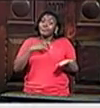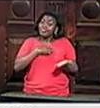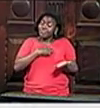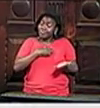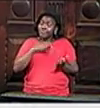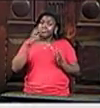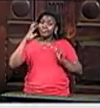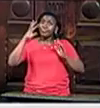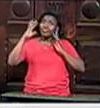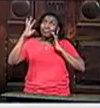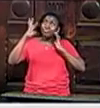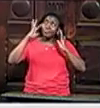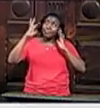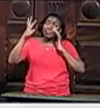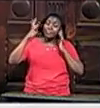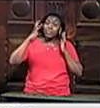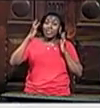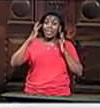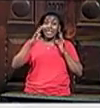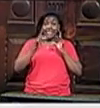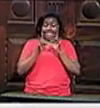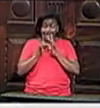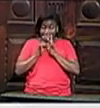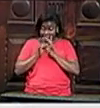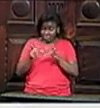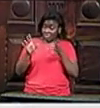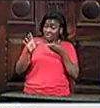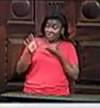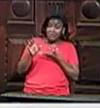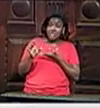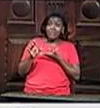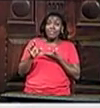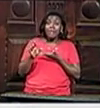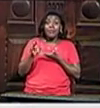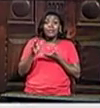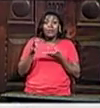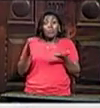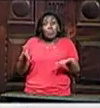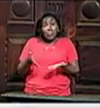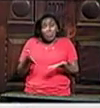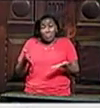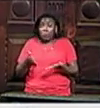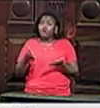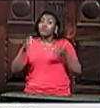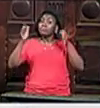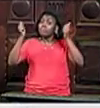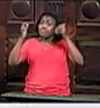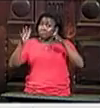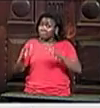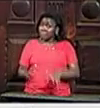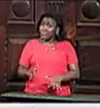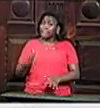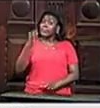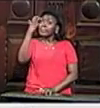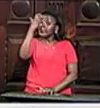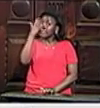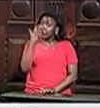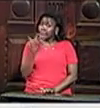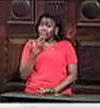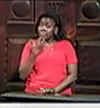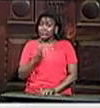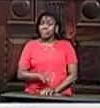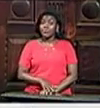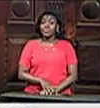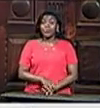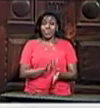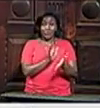reflexão acho que a democracia representativa vive uma crise muito profunda muito séria está decreta os